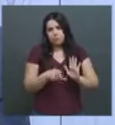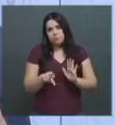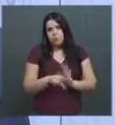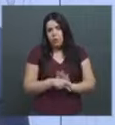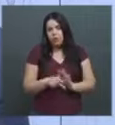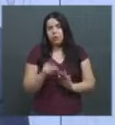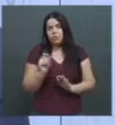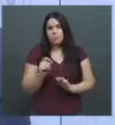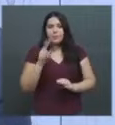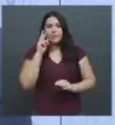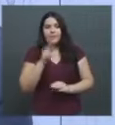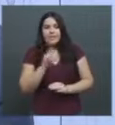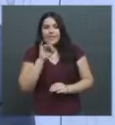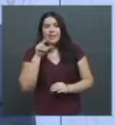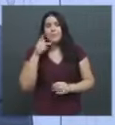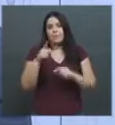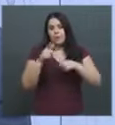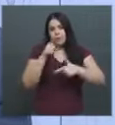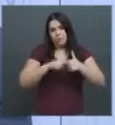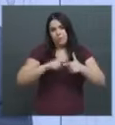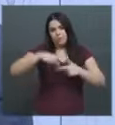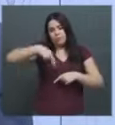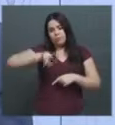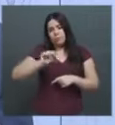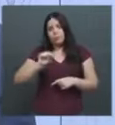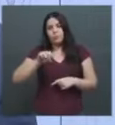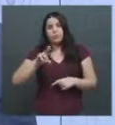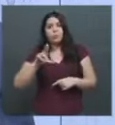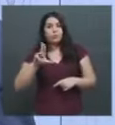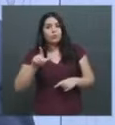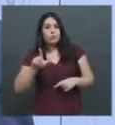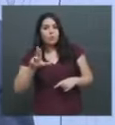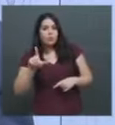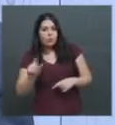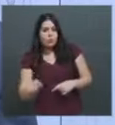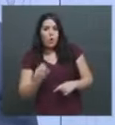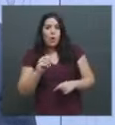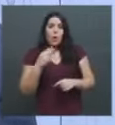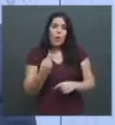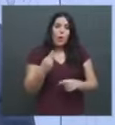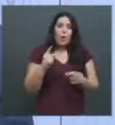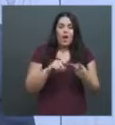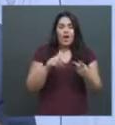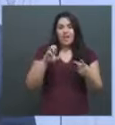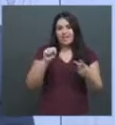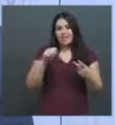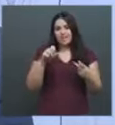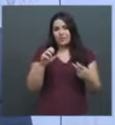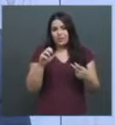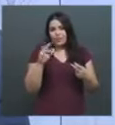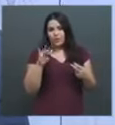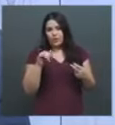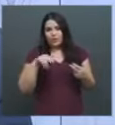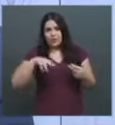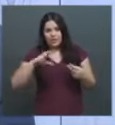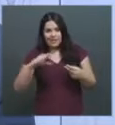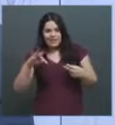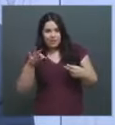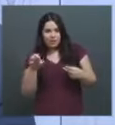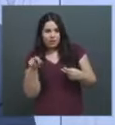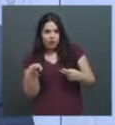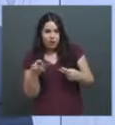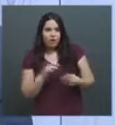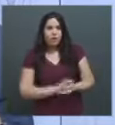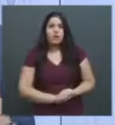músculo, se é um músculo fraco, ou se é o esfíncter, né, o músculo controlador da urina que está lesado,